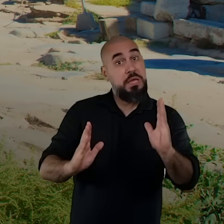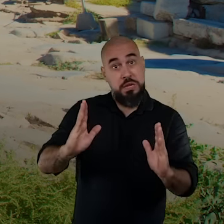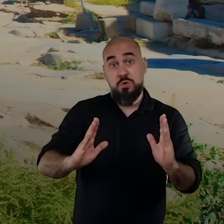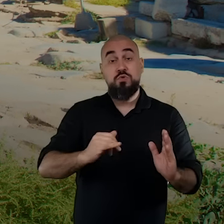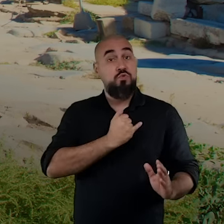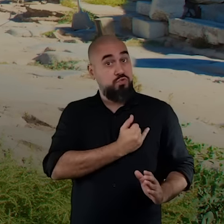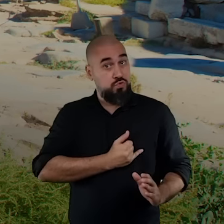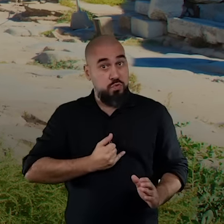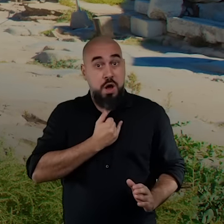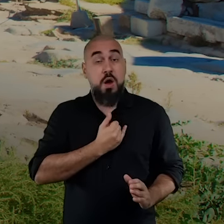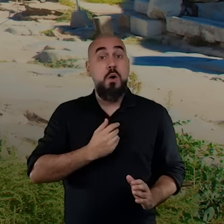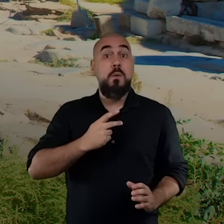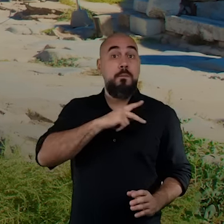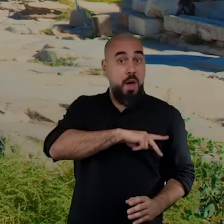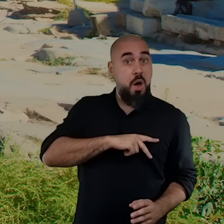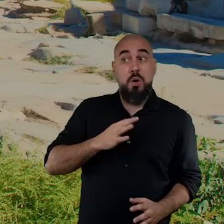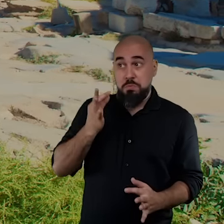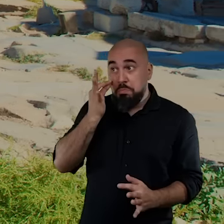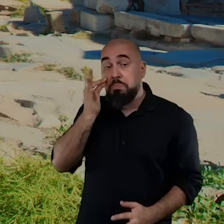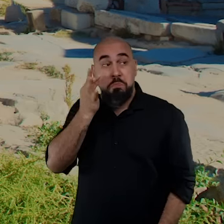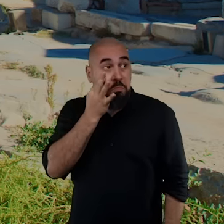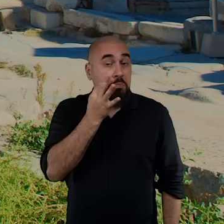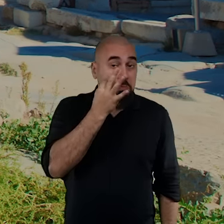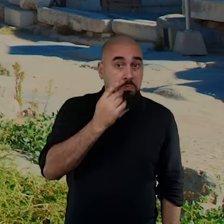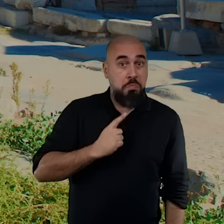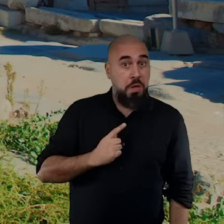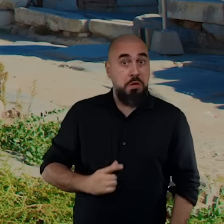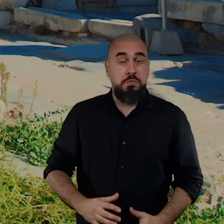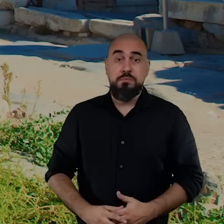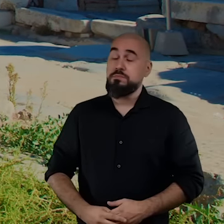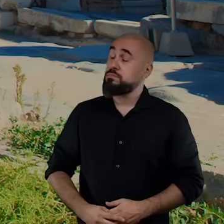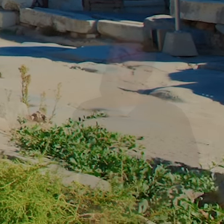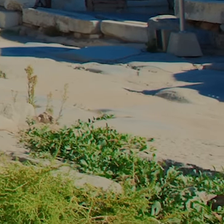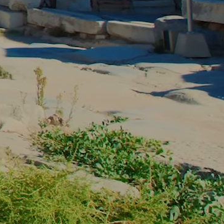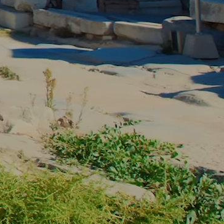período do apóstolo Paulo e também do apóstolo João.